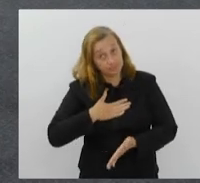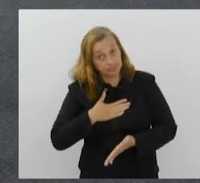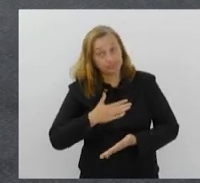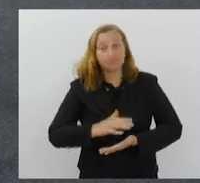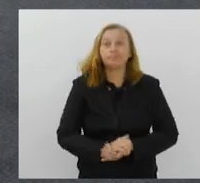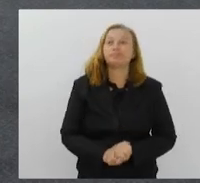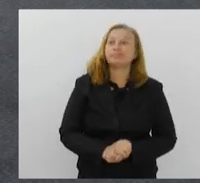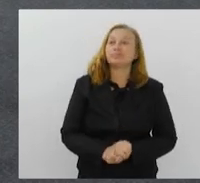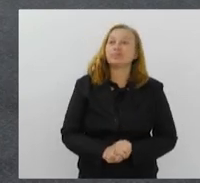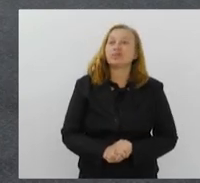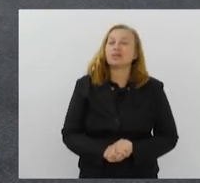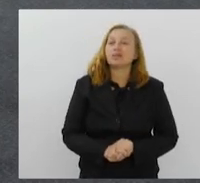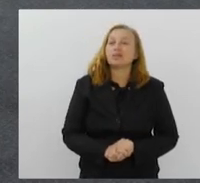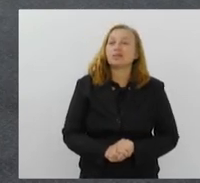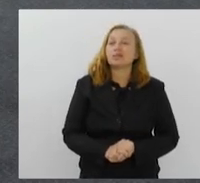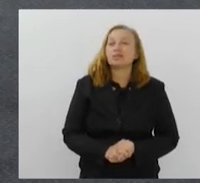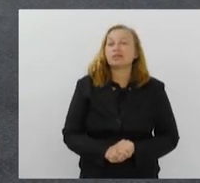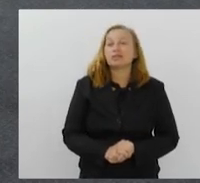e